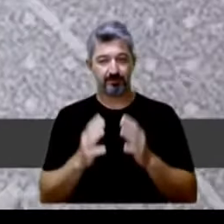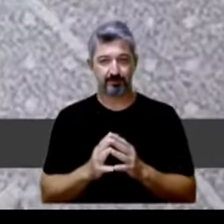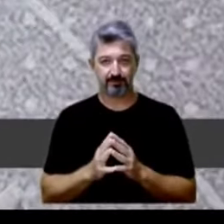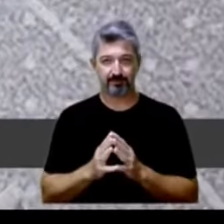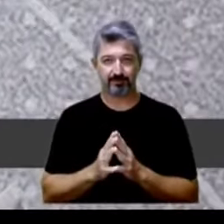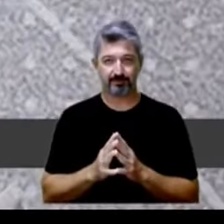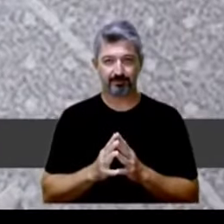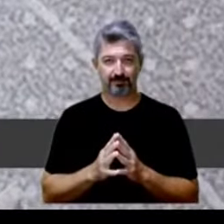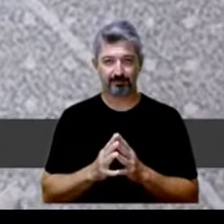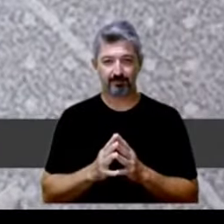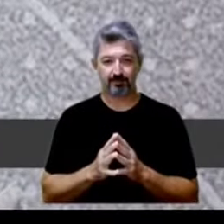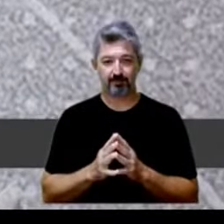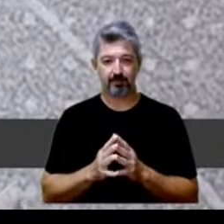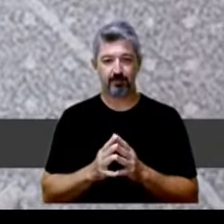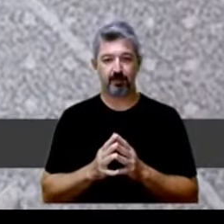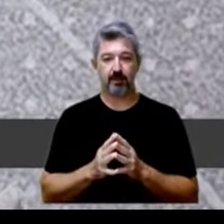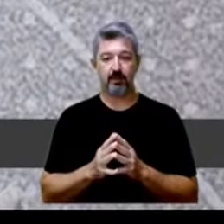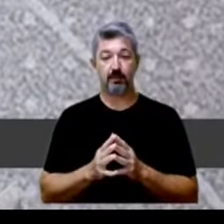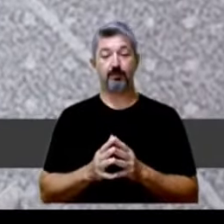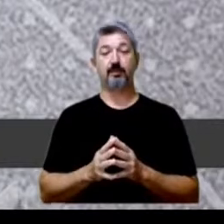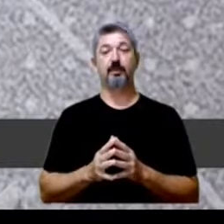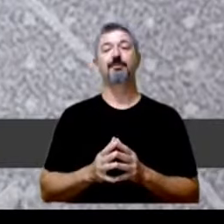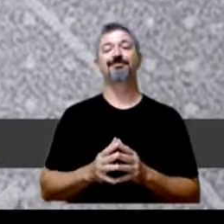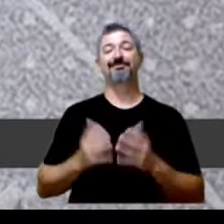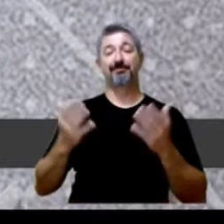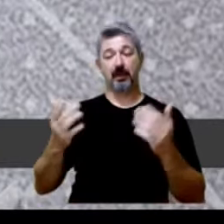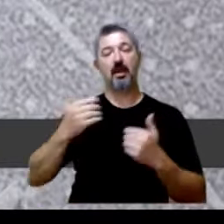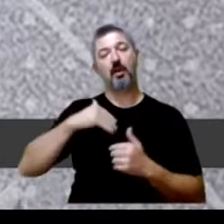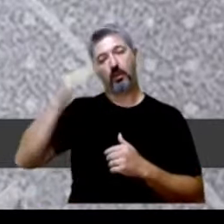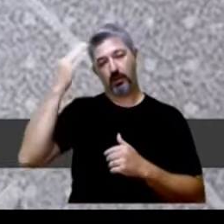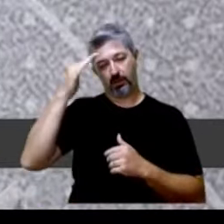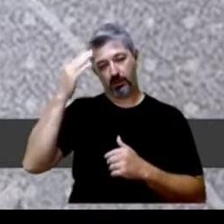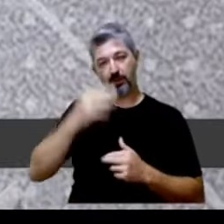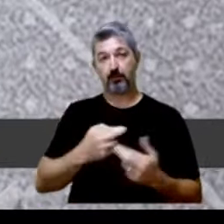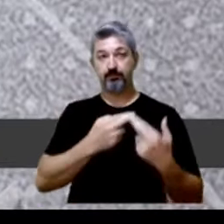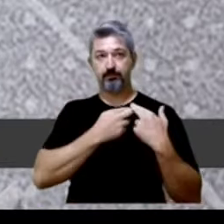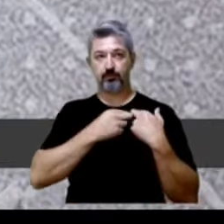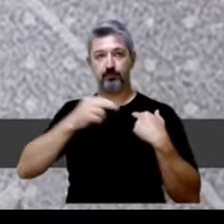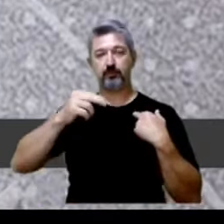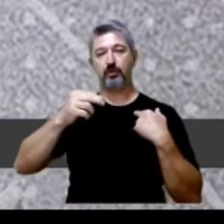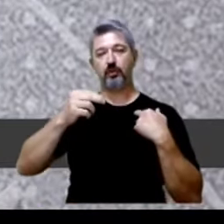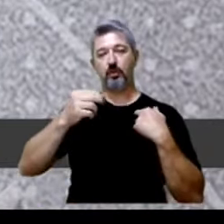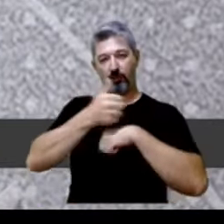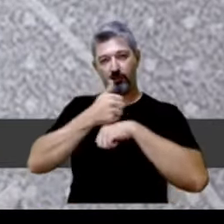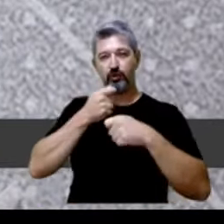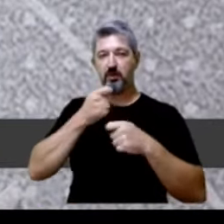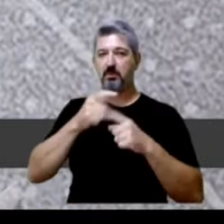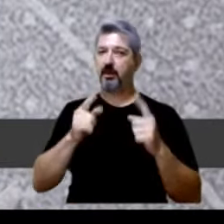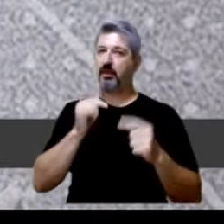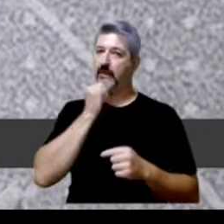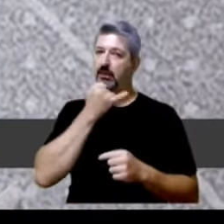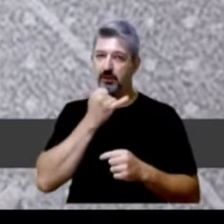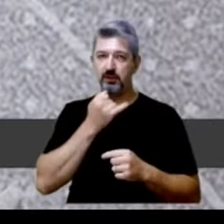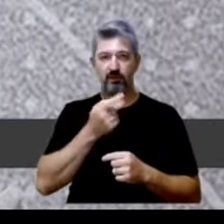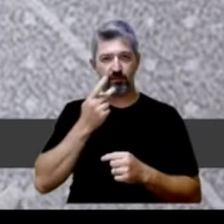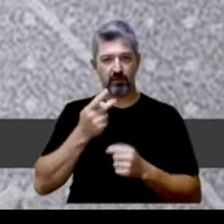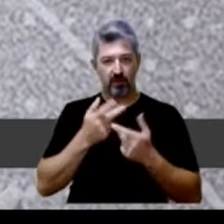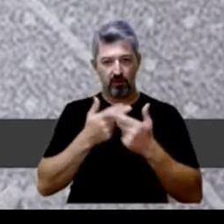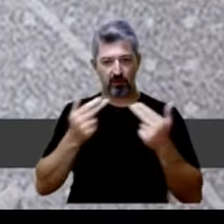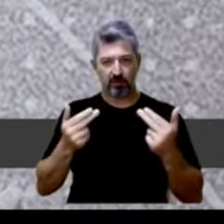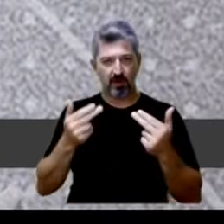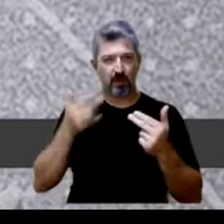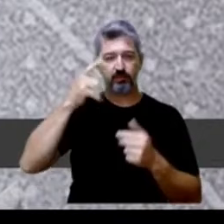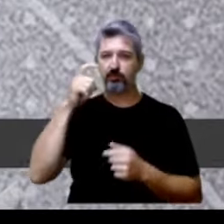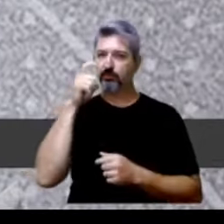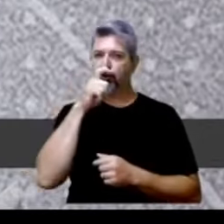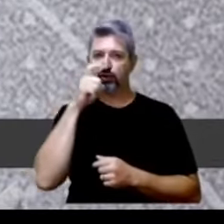agora. Júlia, eu entendo o papel do jornalismo, mas acho triste que você traga aqui uma narrativa mentirosa